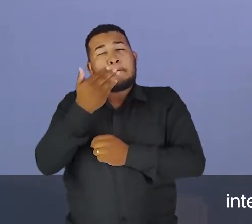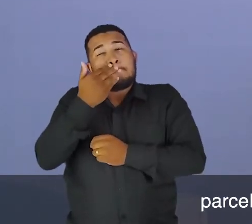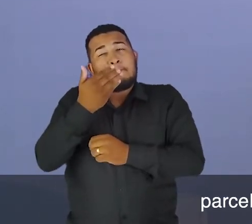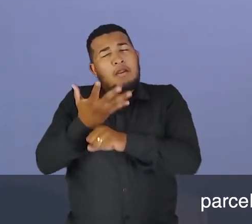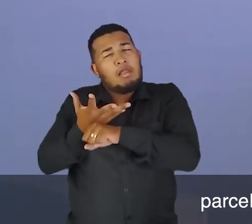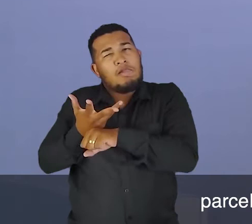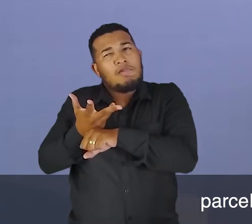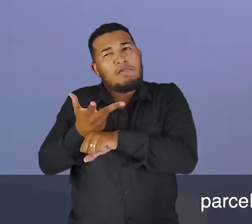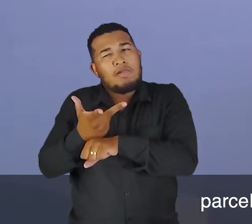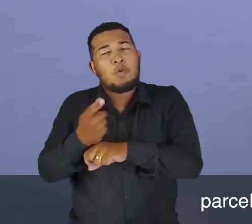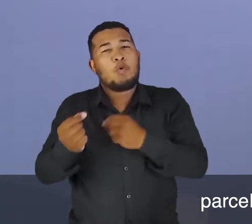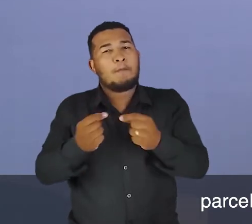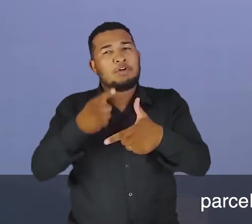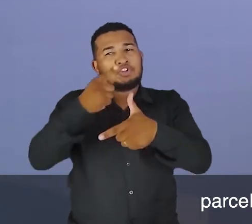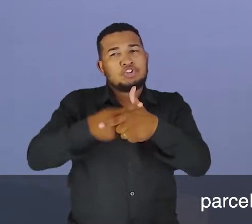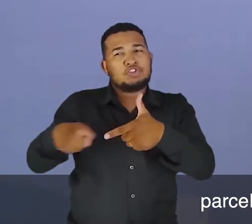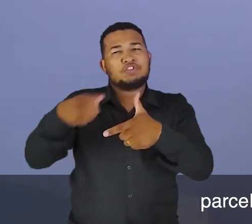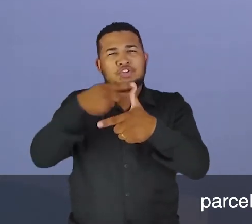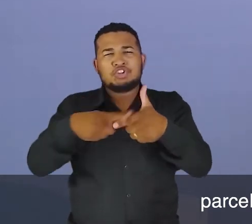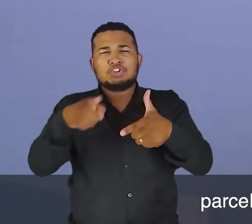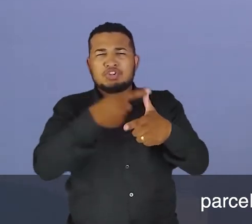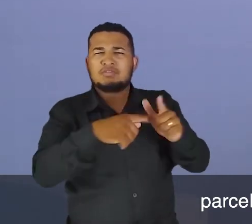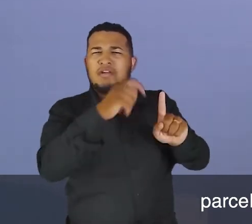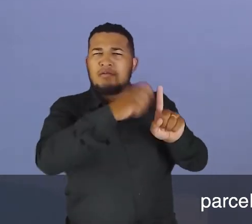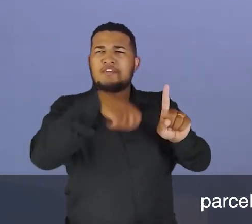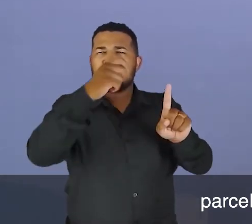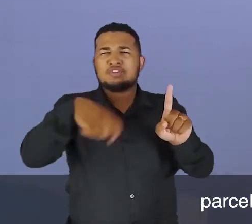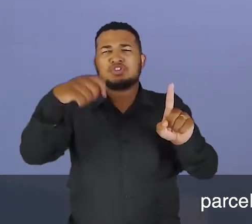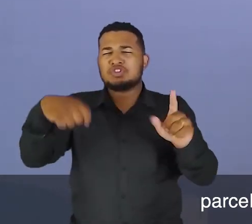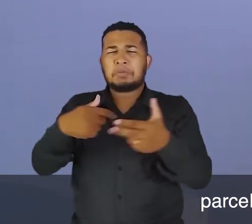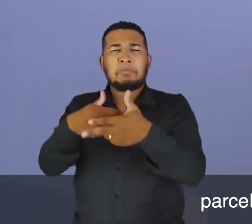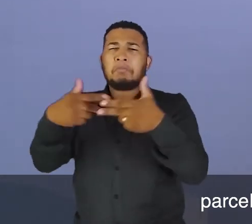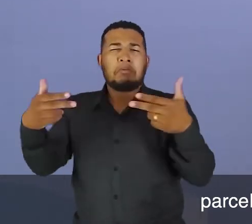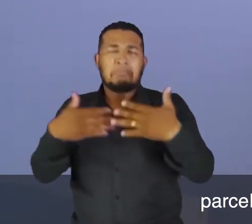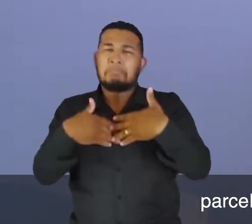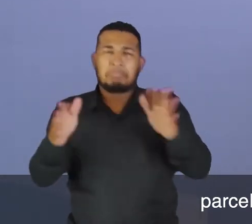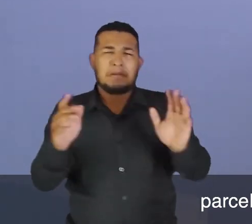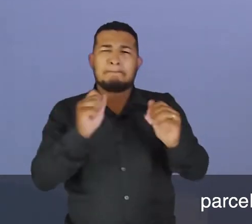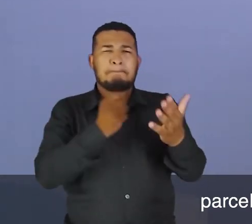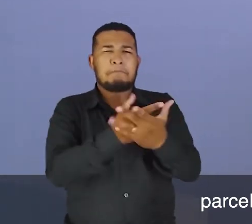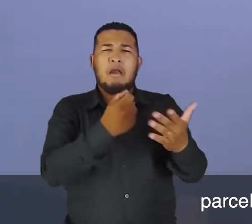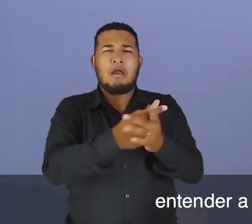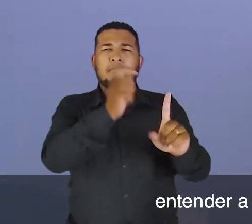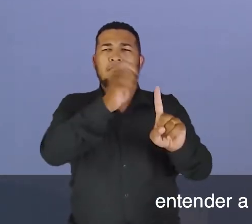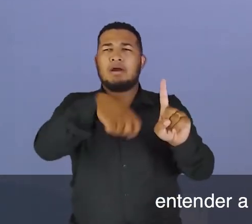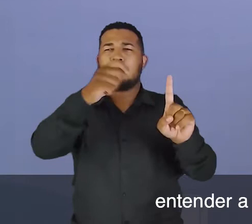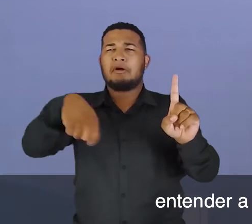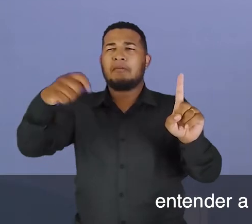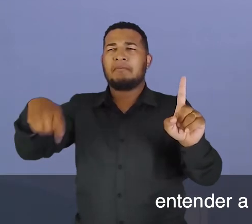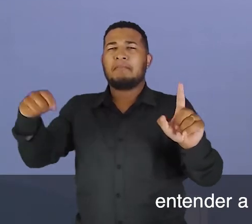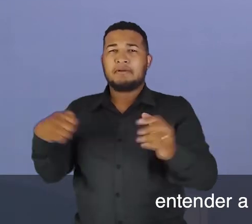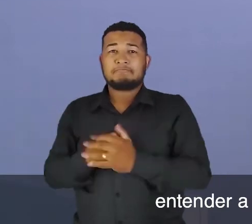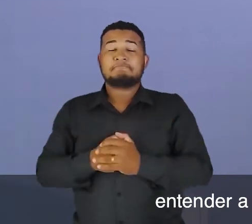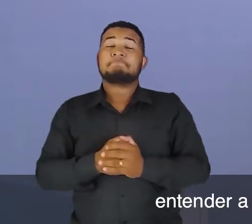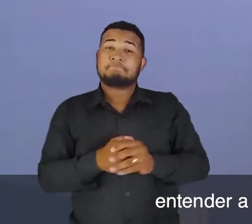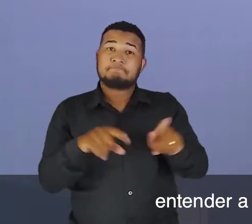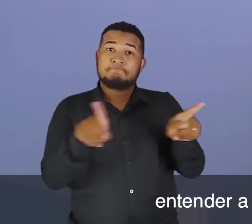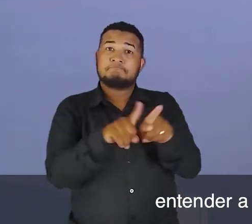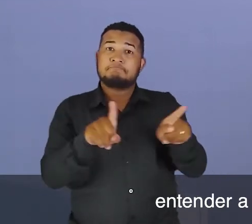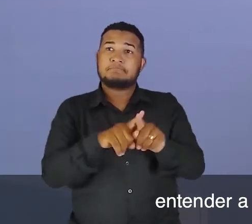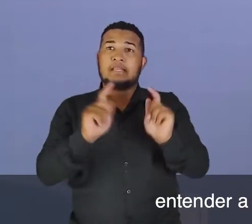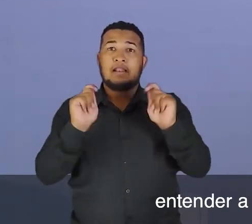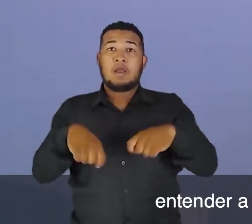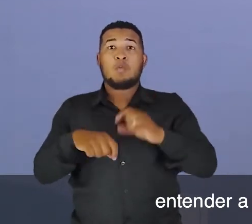compre, parcelando, dividindo, que é a mesma coisa. Nós também podemos entender a publicidade,